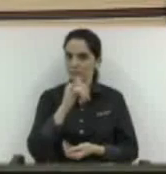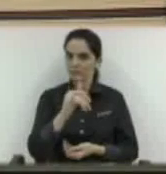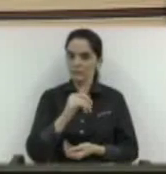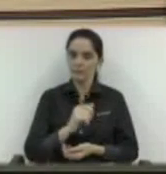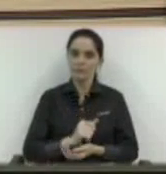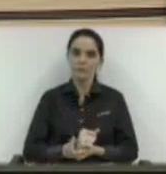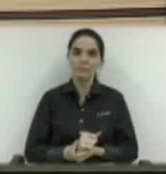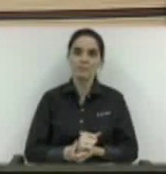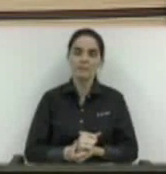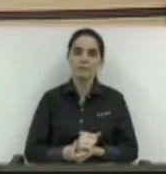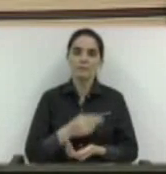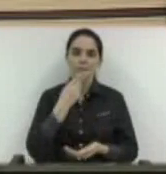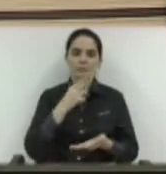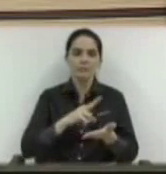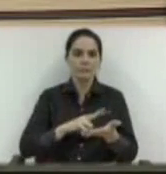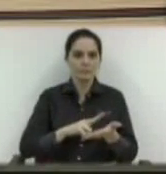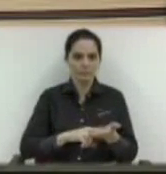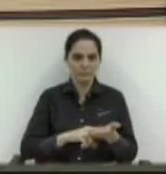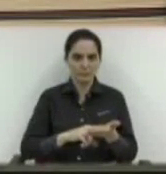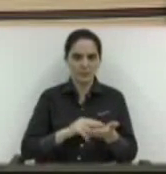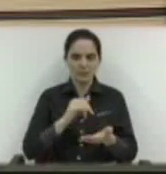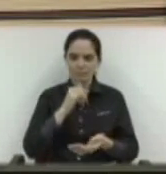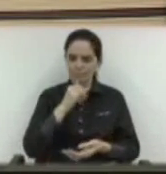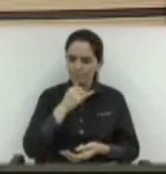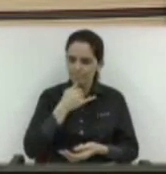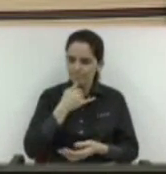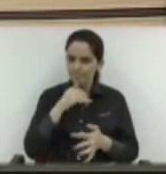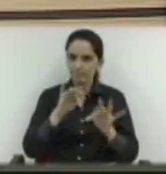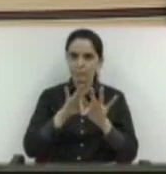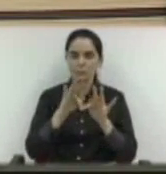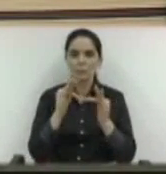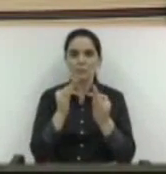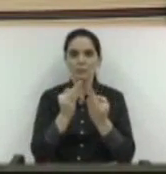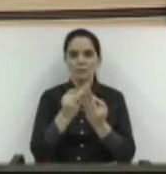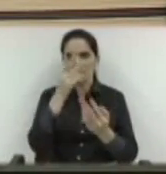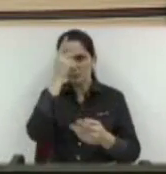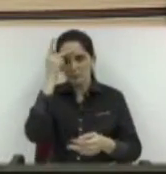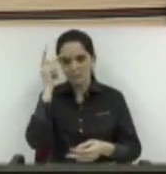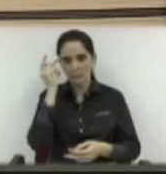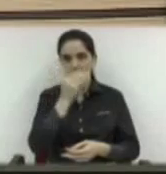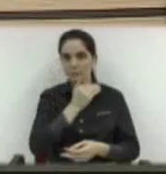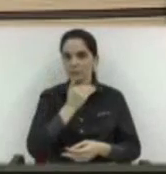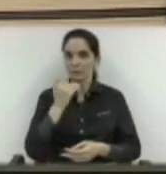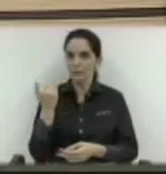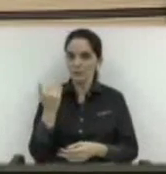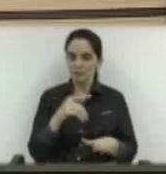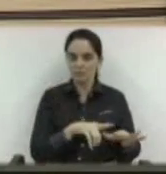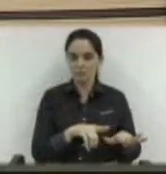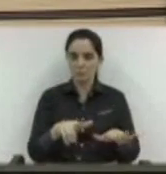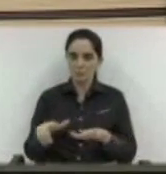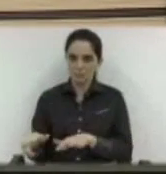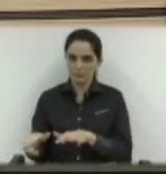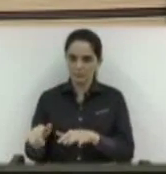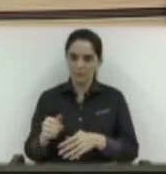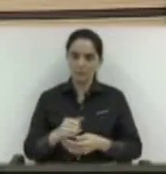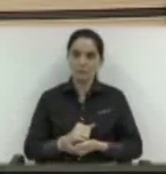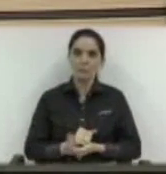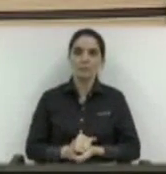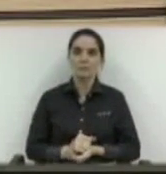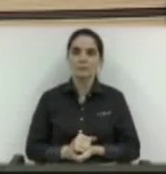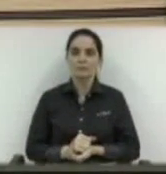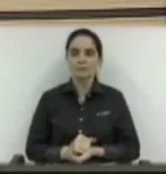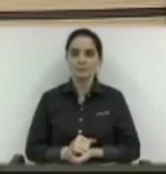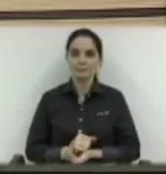serão enviados ofícios de condolências às famílias enlutadas nesta semana que se passou.